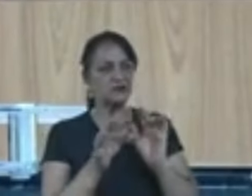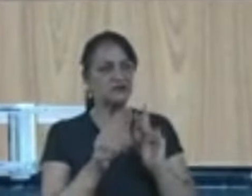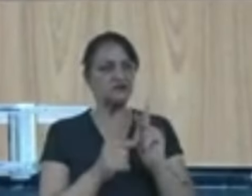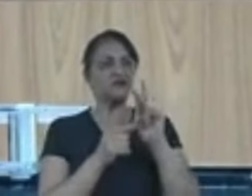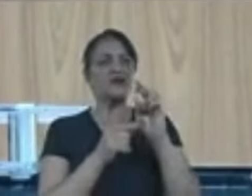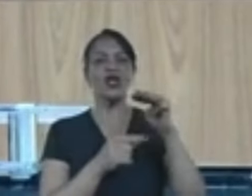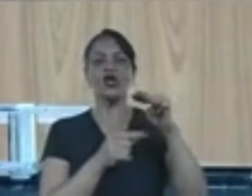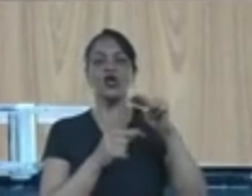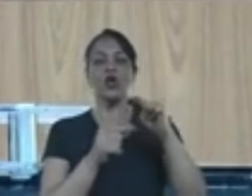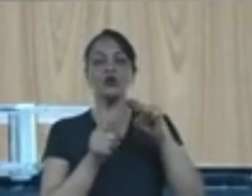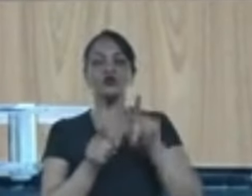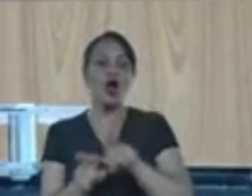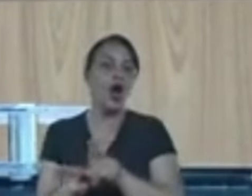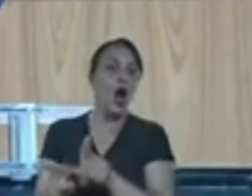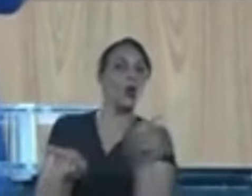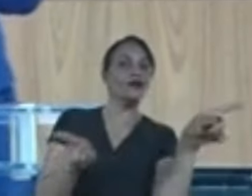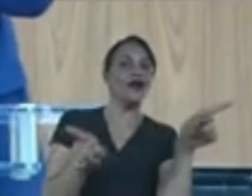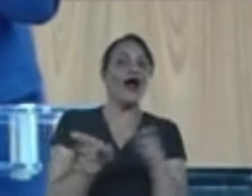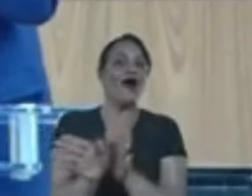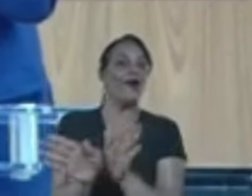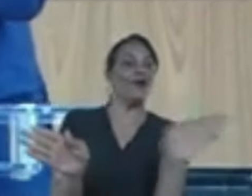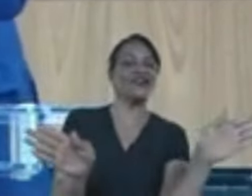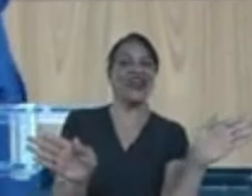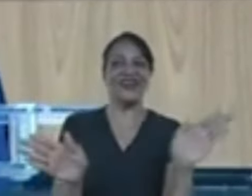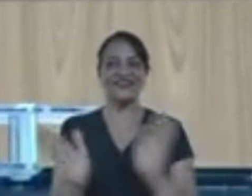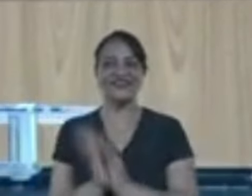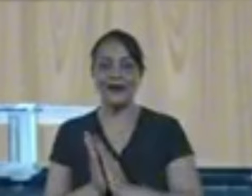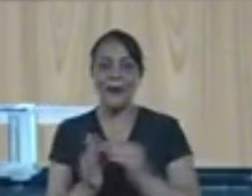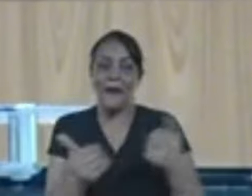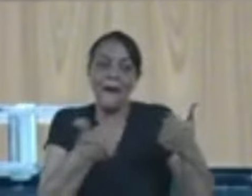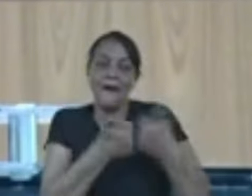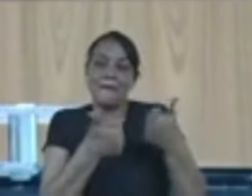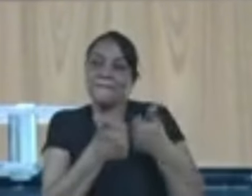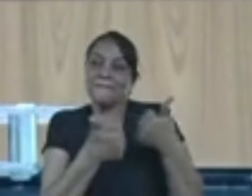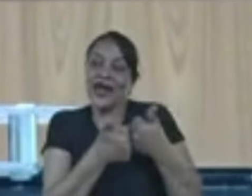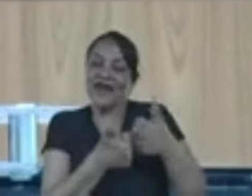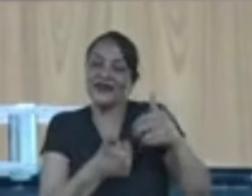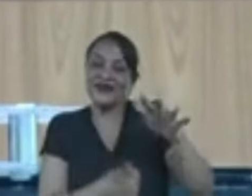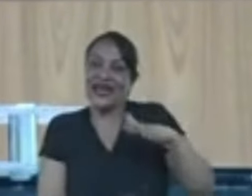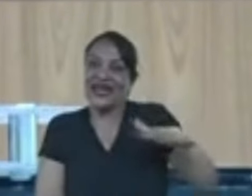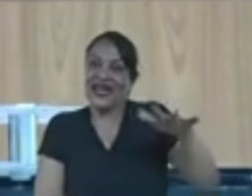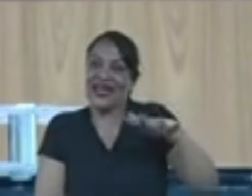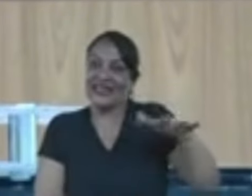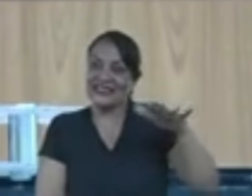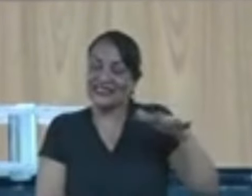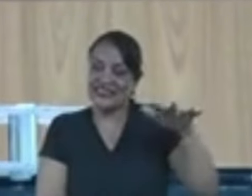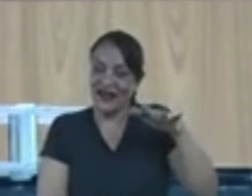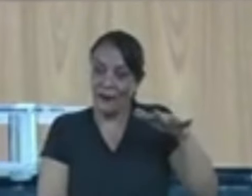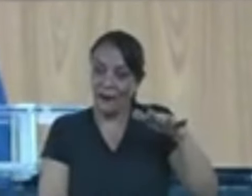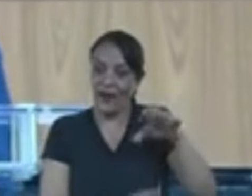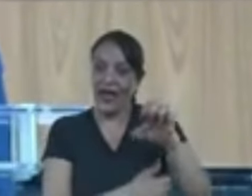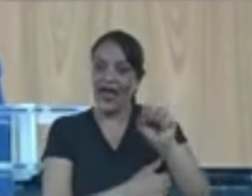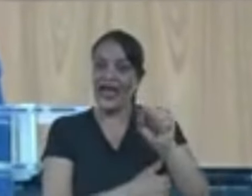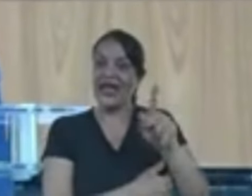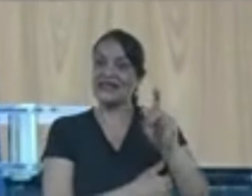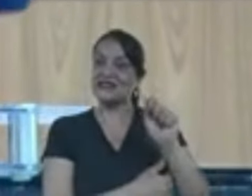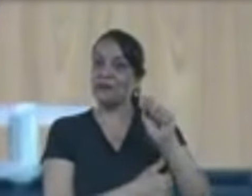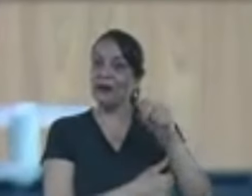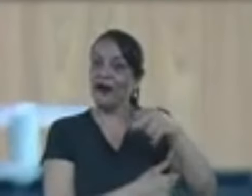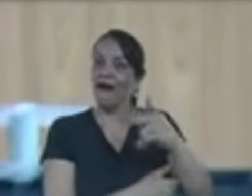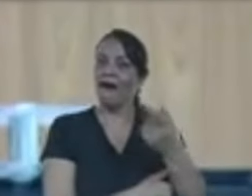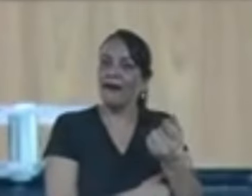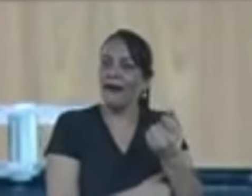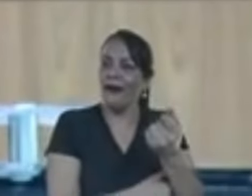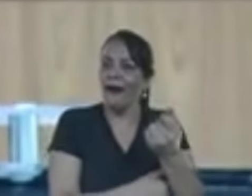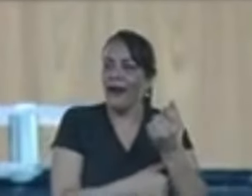Tarsis ficava praticamente perto da Espanha, perto do estreito de Gibraltar. O lugar para onde ele tinha que ir era 800 quilômetros, mas